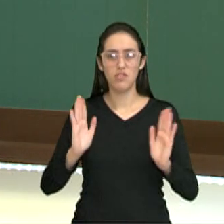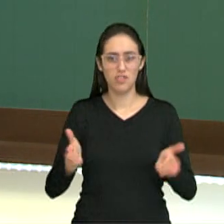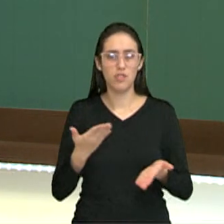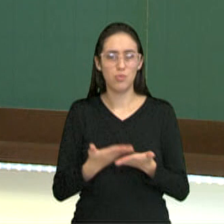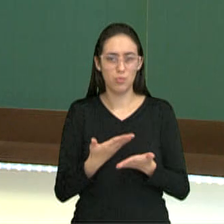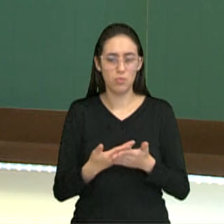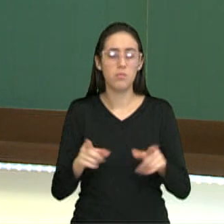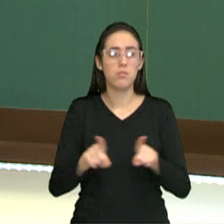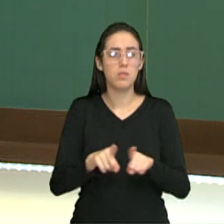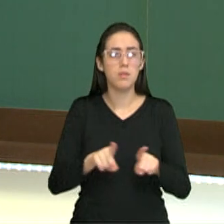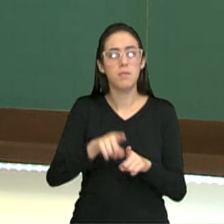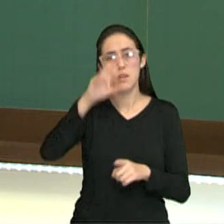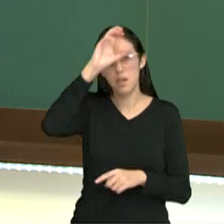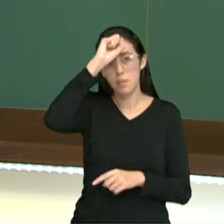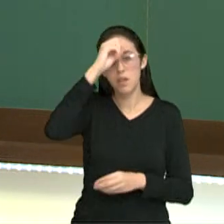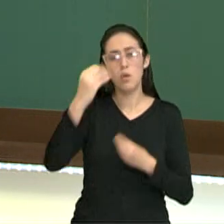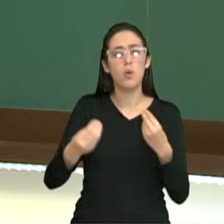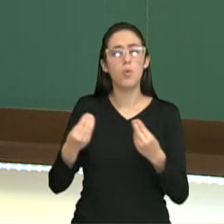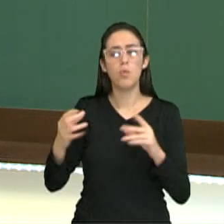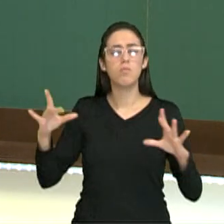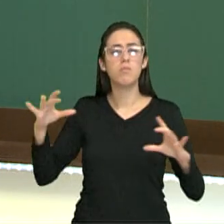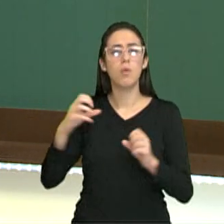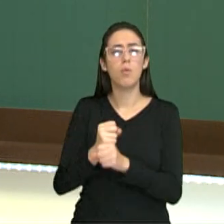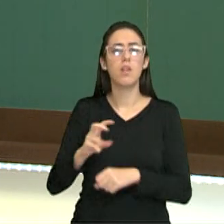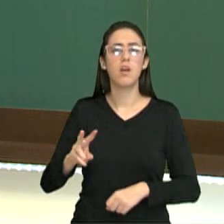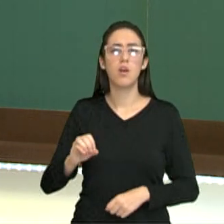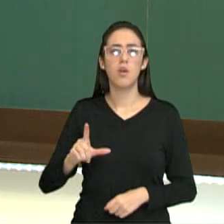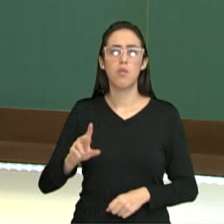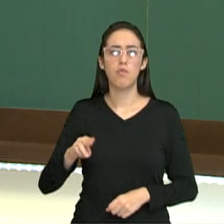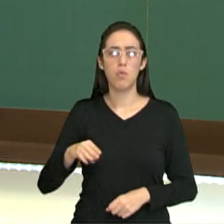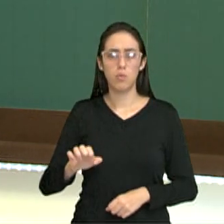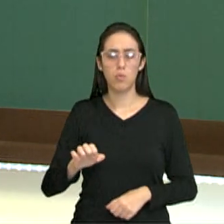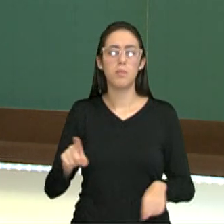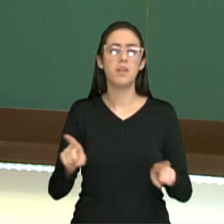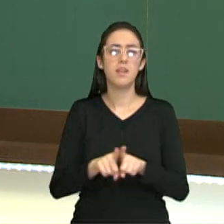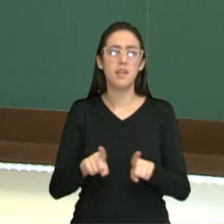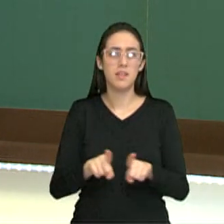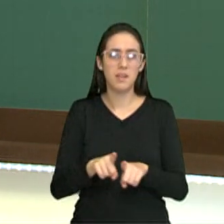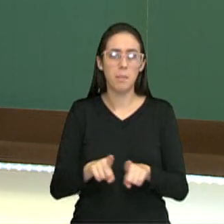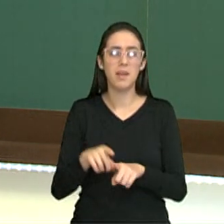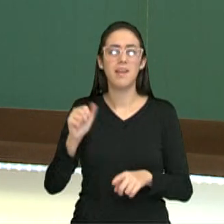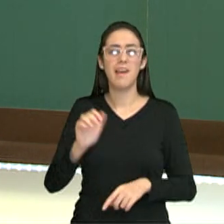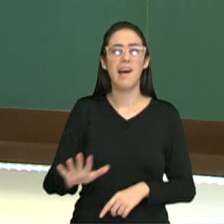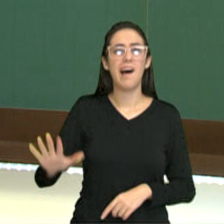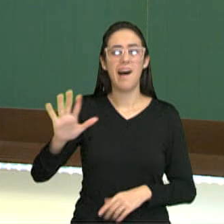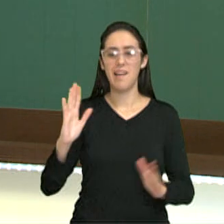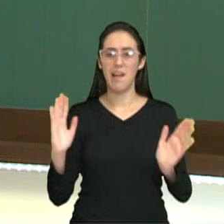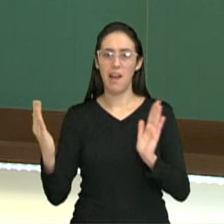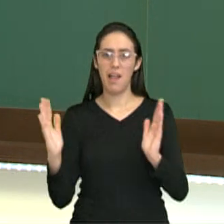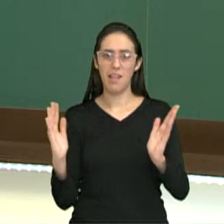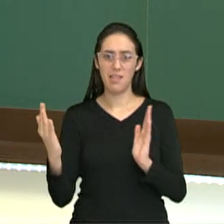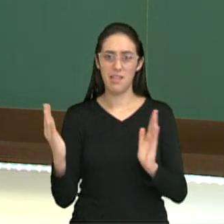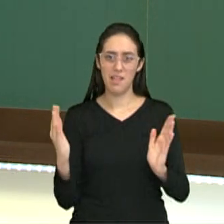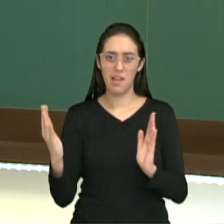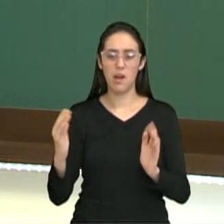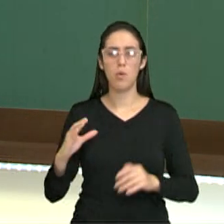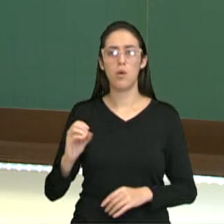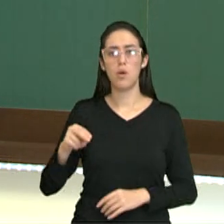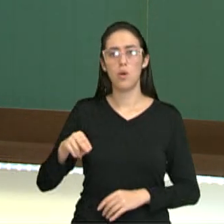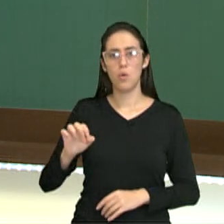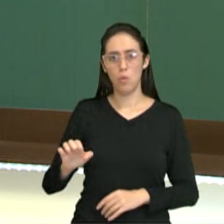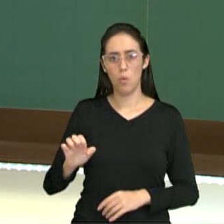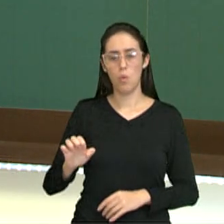né? Vimos como a gente pode calcular o volume e também como que a gente pode calcular a área lateral de um